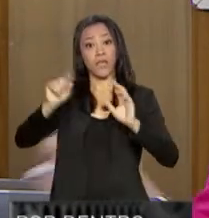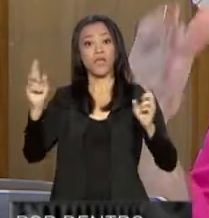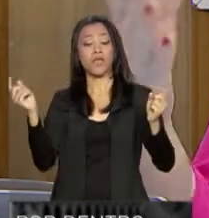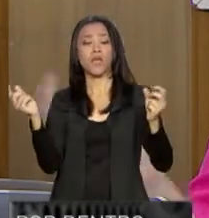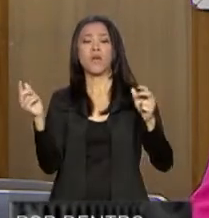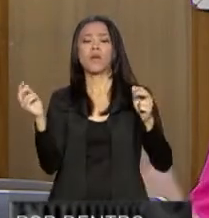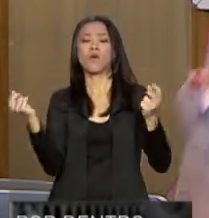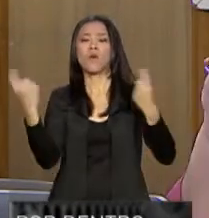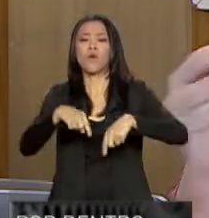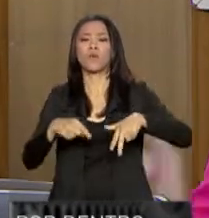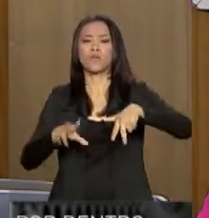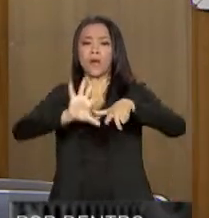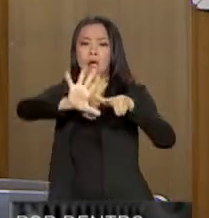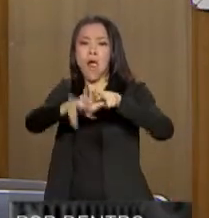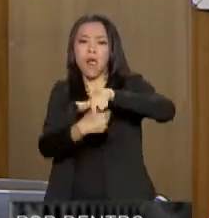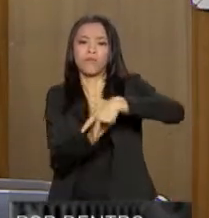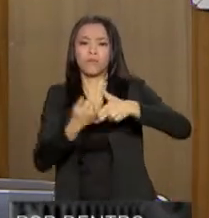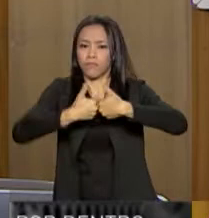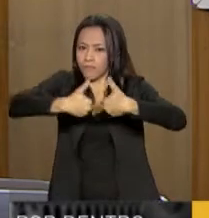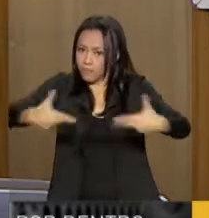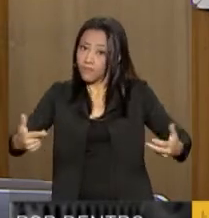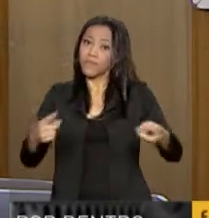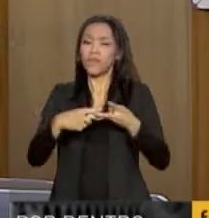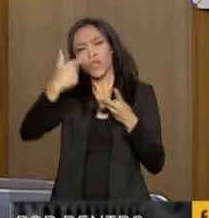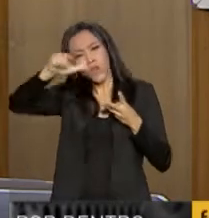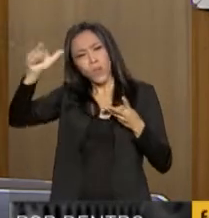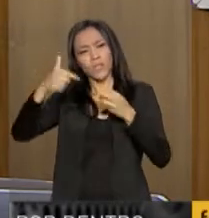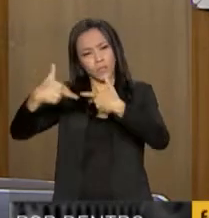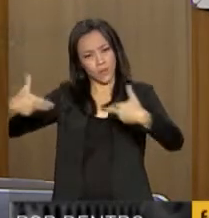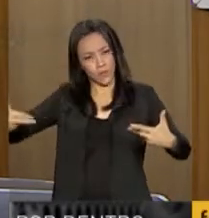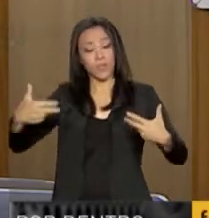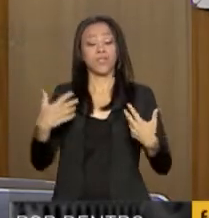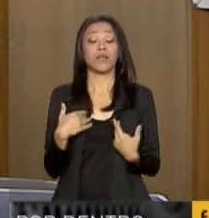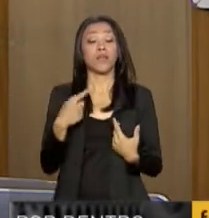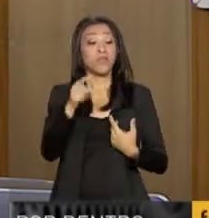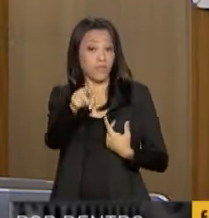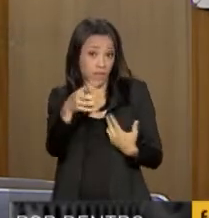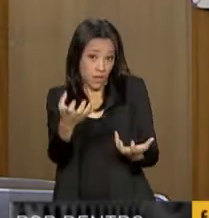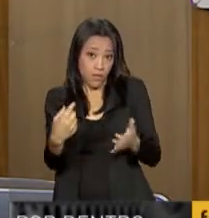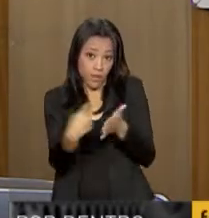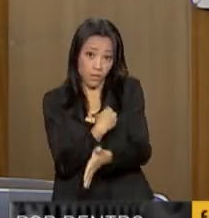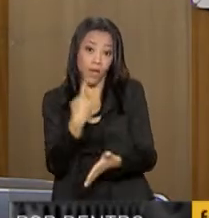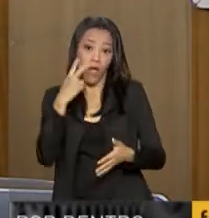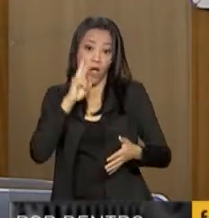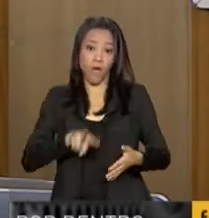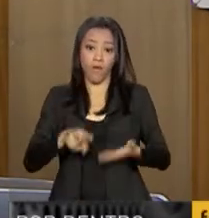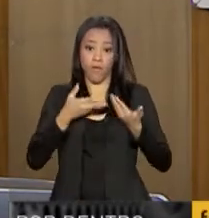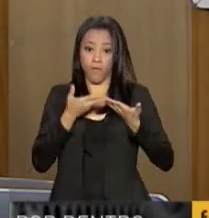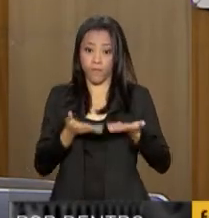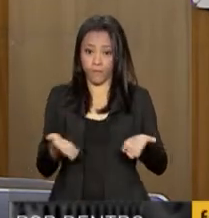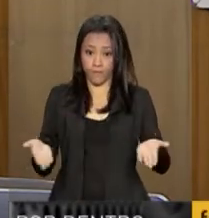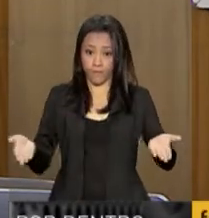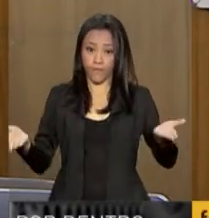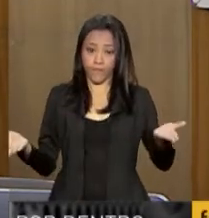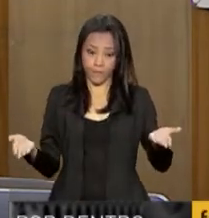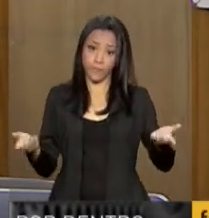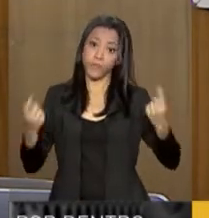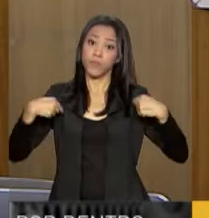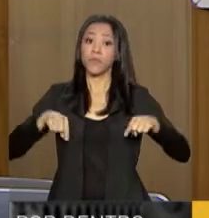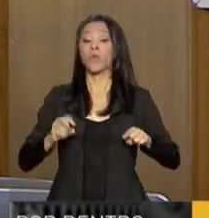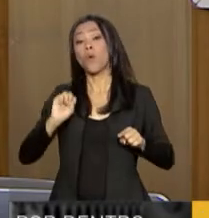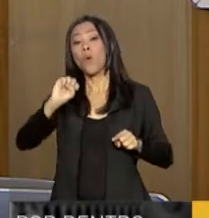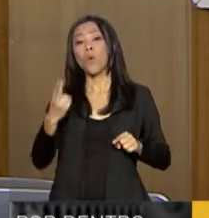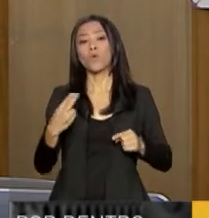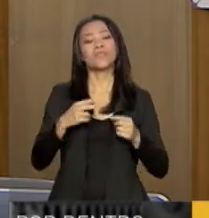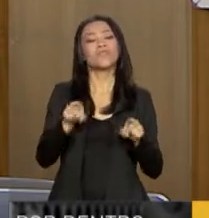e muito mais você pode participar com a gente é só enviar sua pergunta not aí facebook.com barra palácio do planalto ou ainda pelo